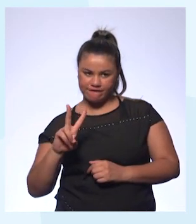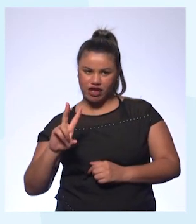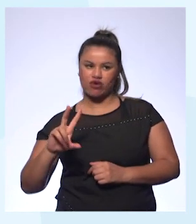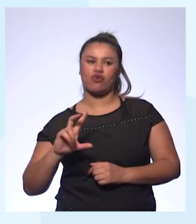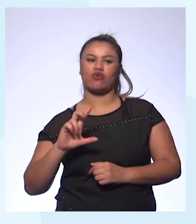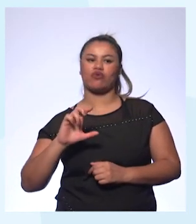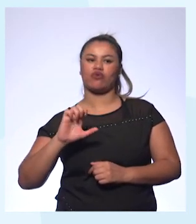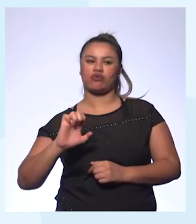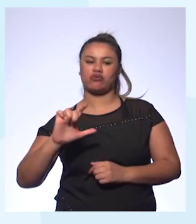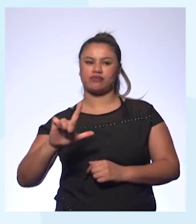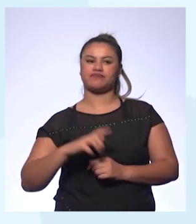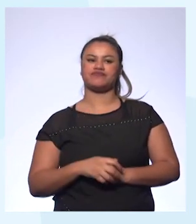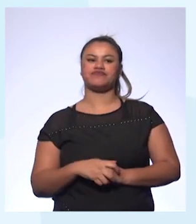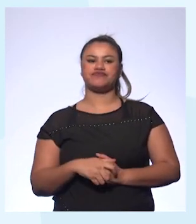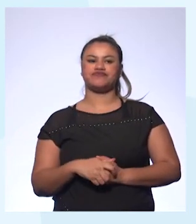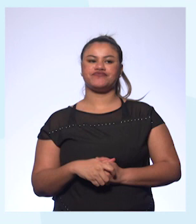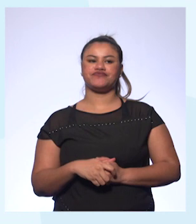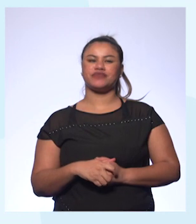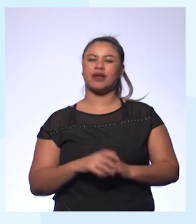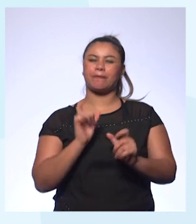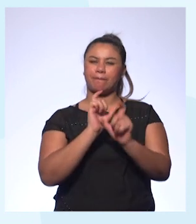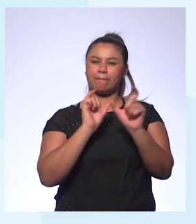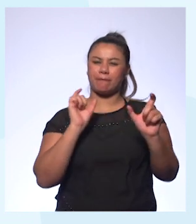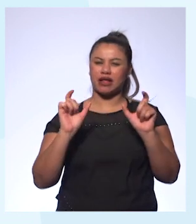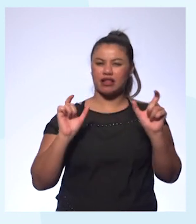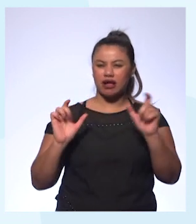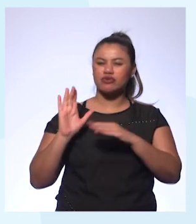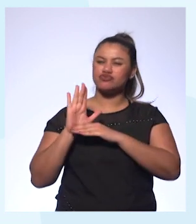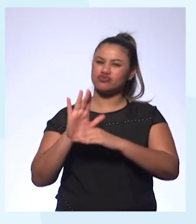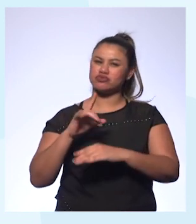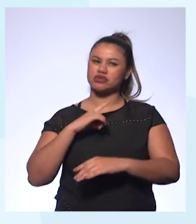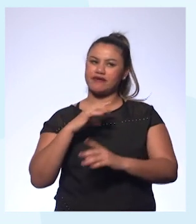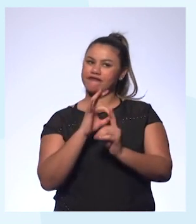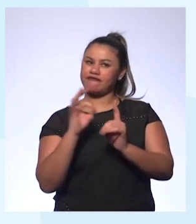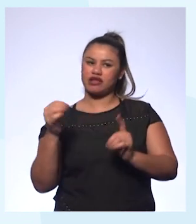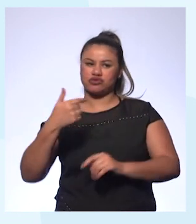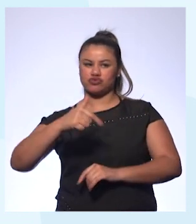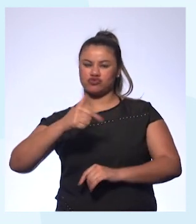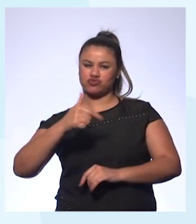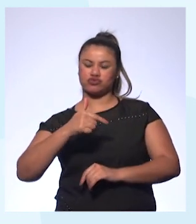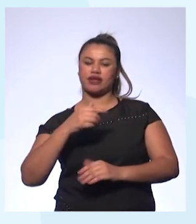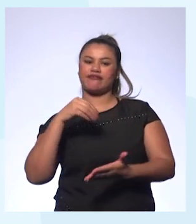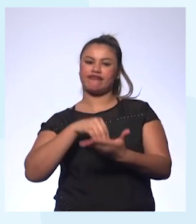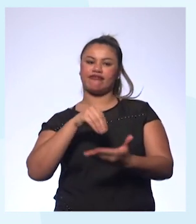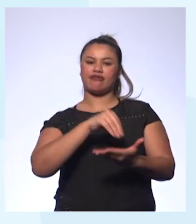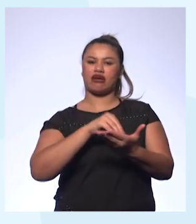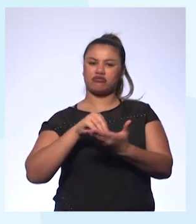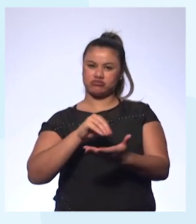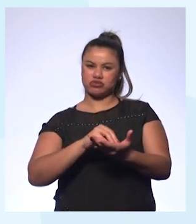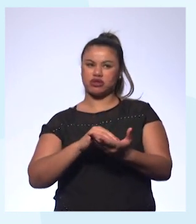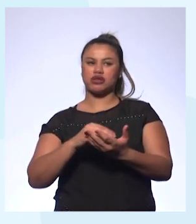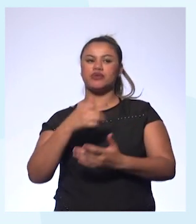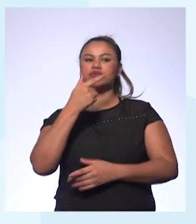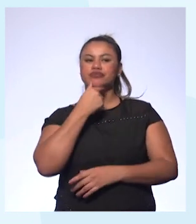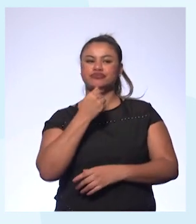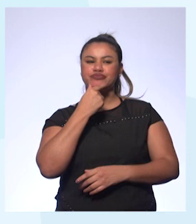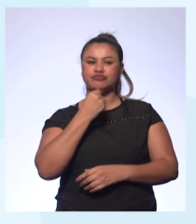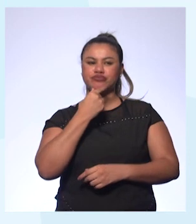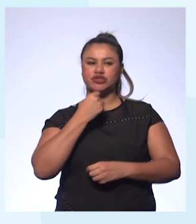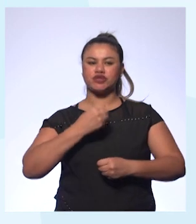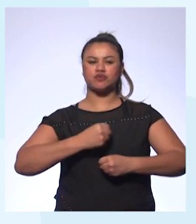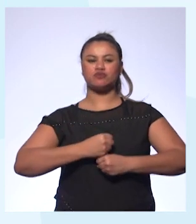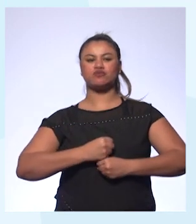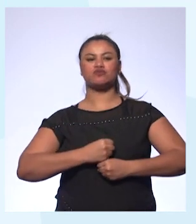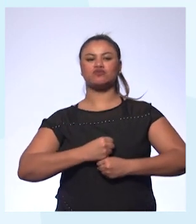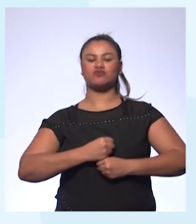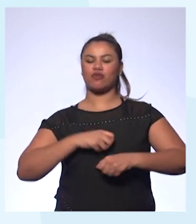tem algumas palavras aí para ajudar vocês não é uma frase Então se fosse uma para na frase incompleta e aí tem um menino que ele está